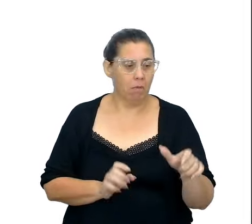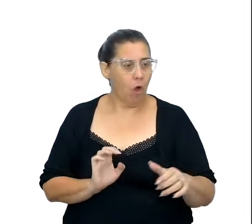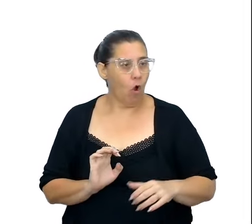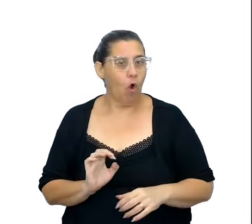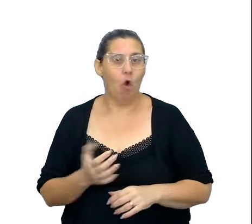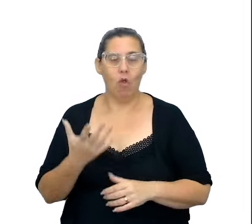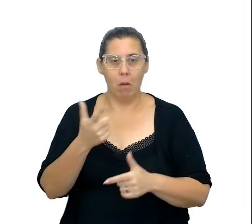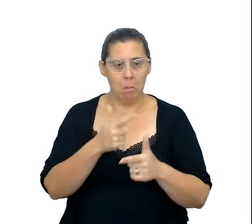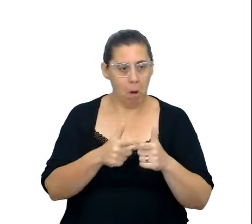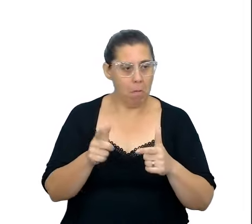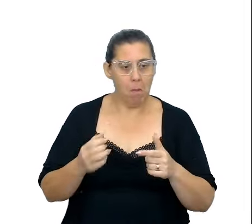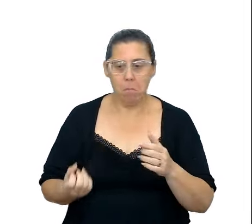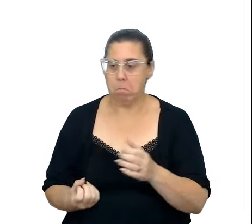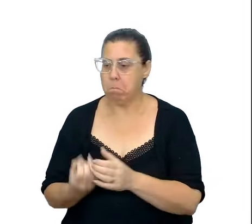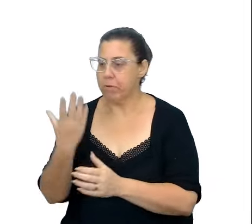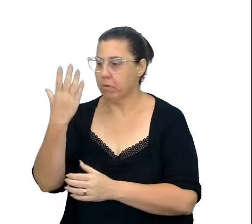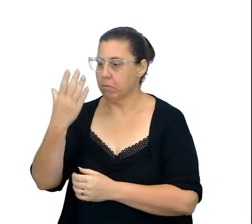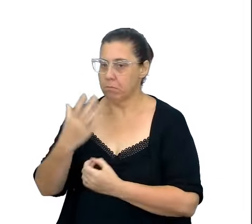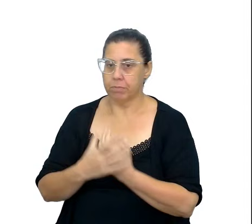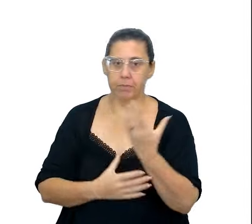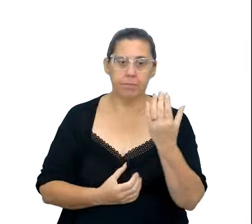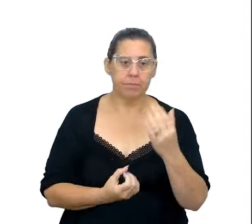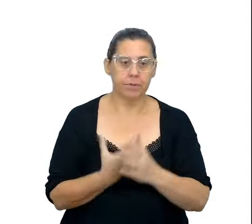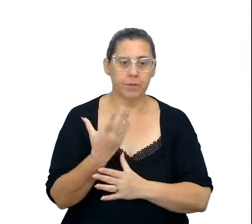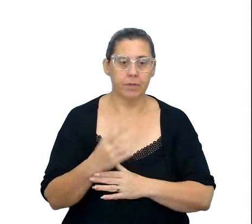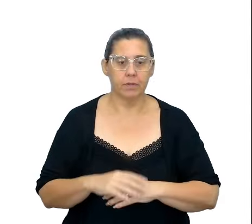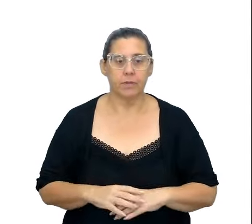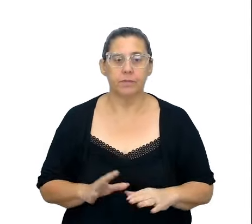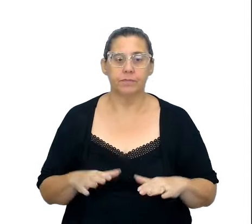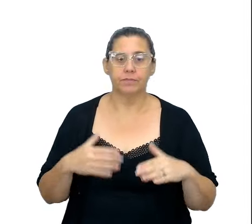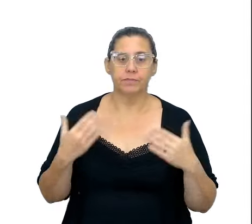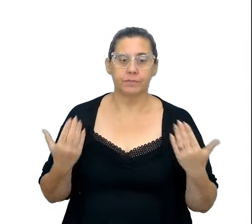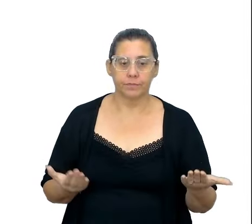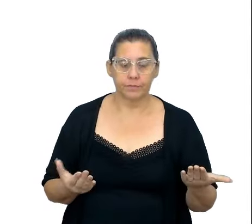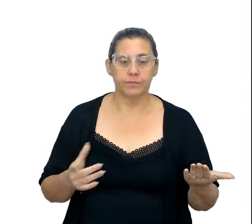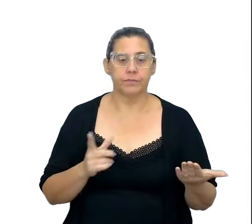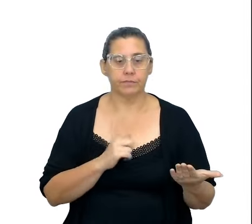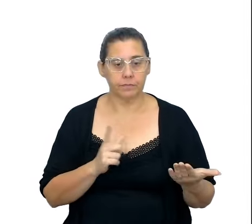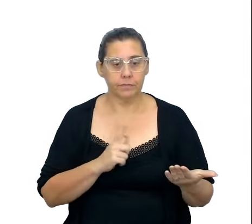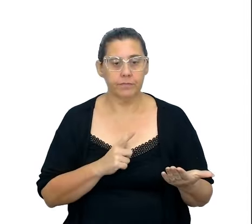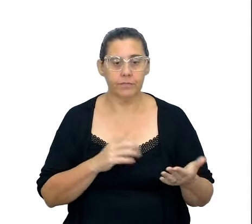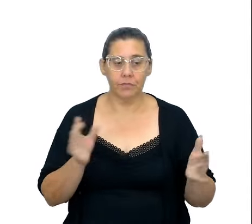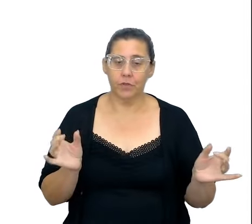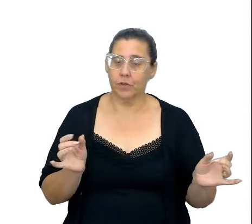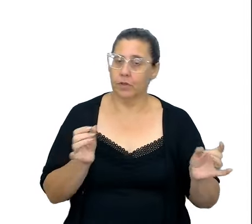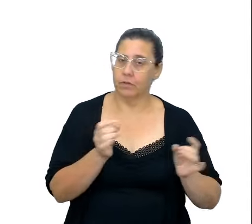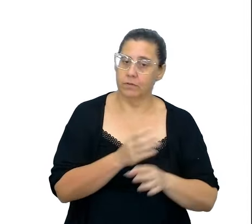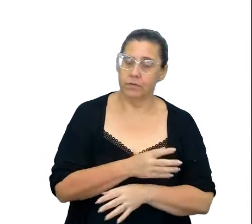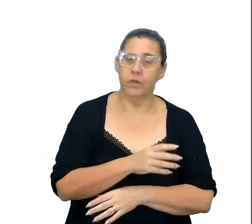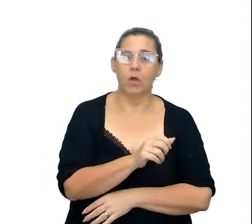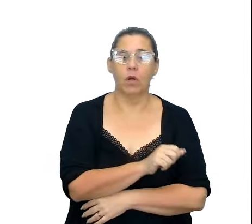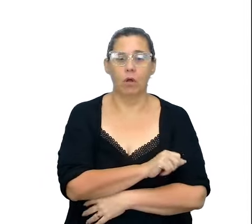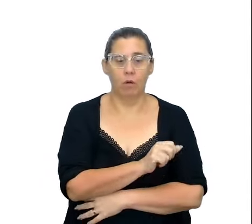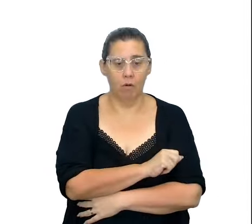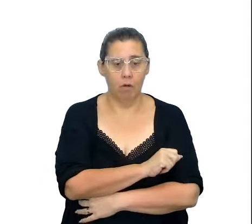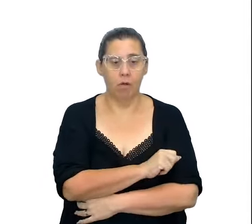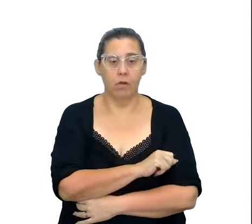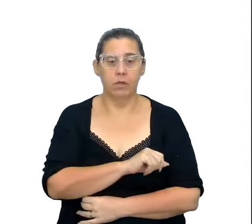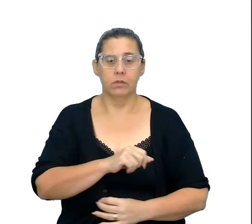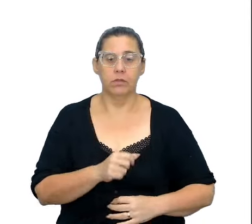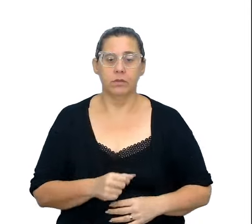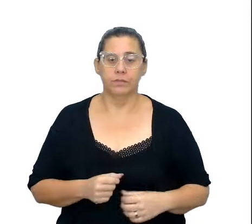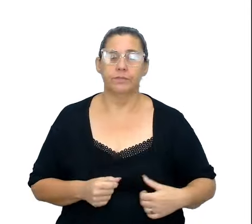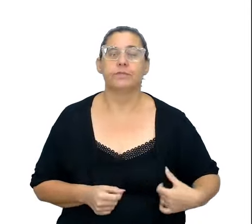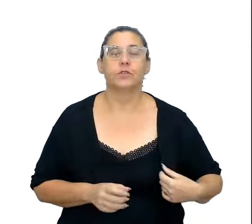os problemas surgem ali naquele clímax, e aí você vai dar, então, esse final, né, o estudante vai dar esse final para o texto, onde ele